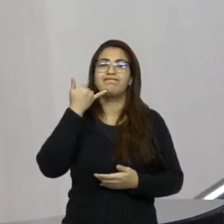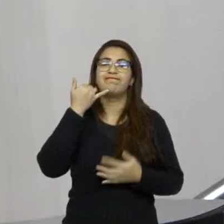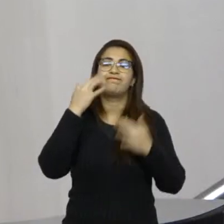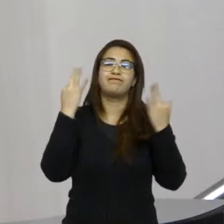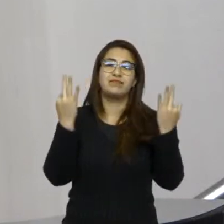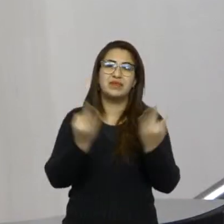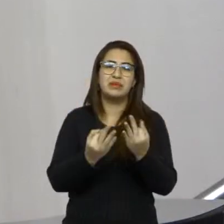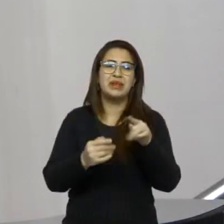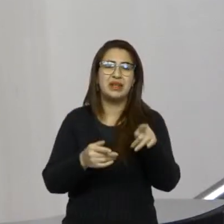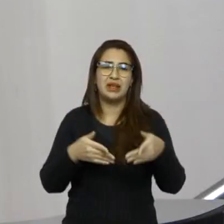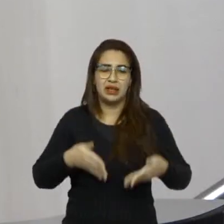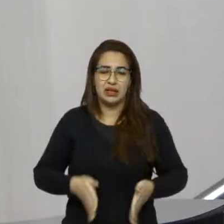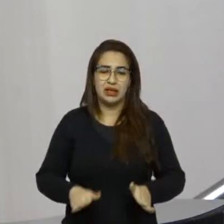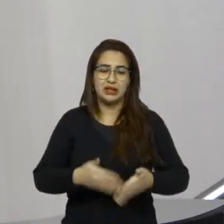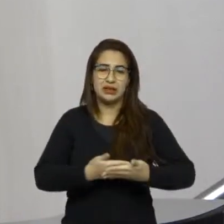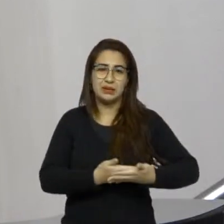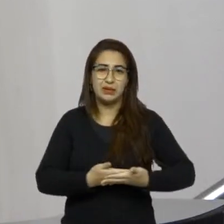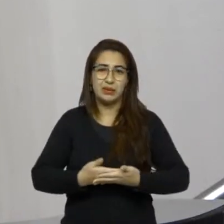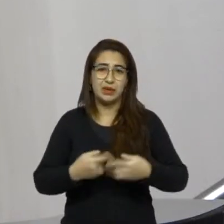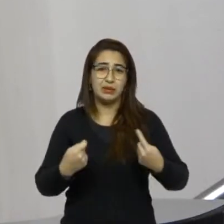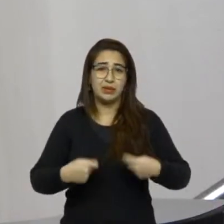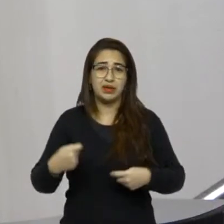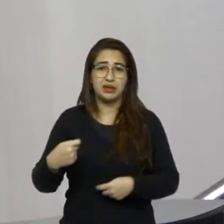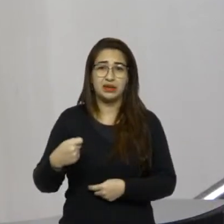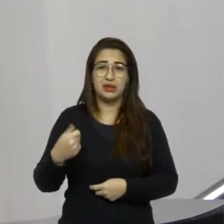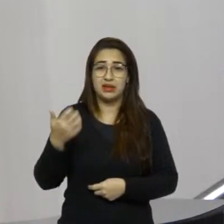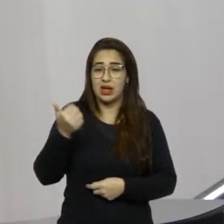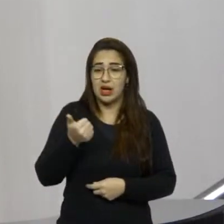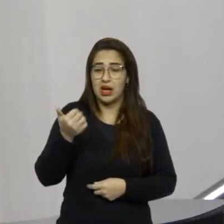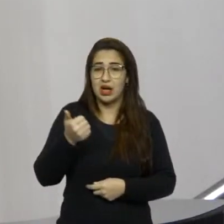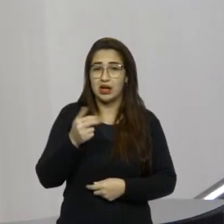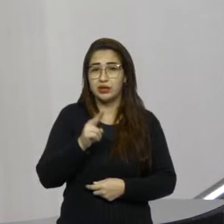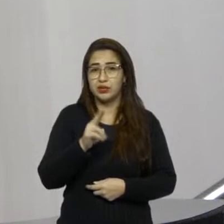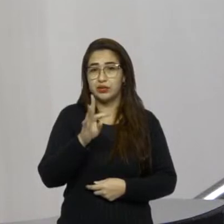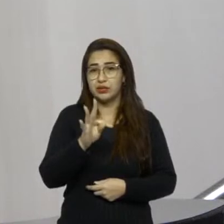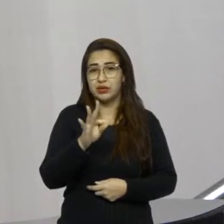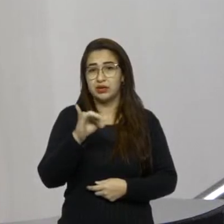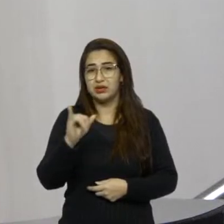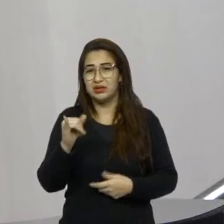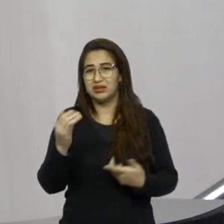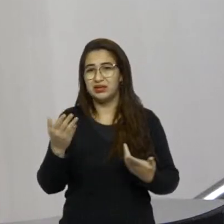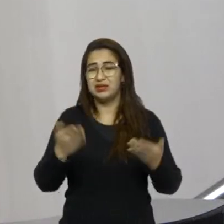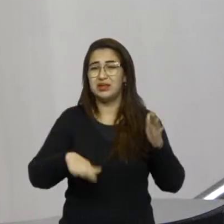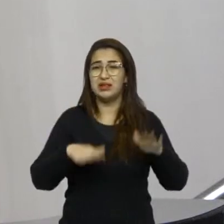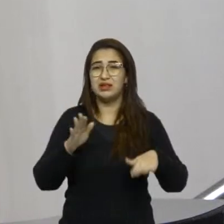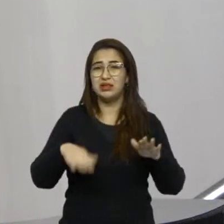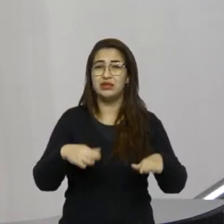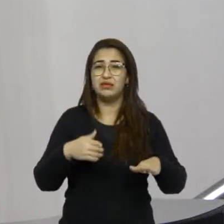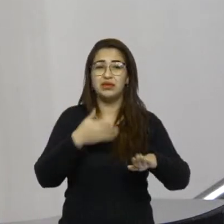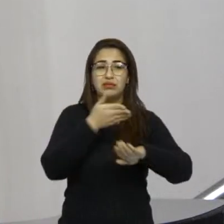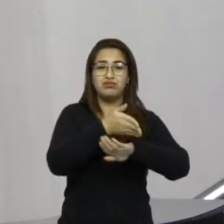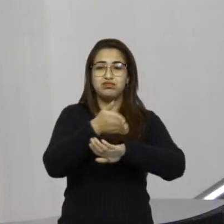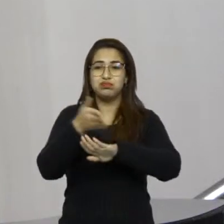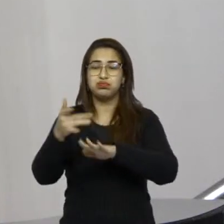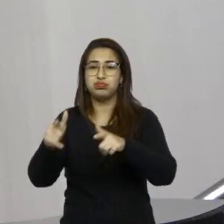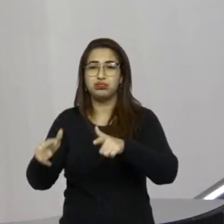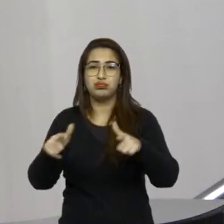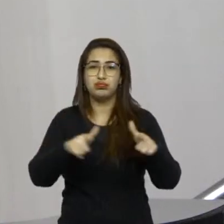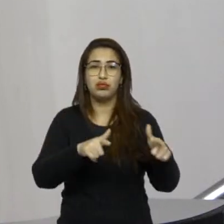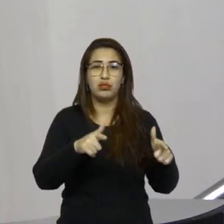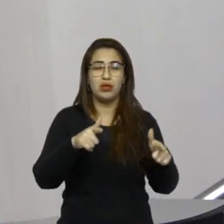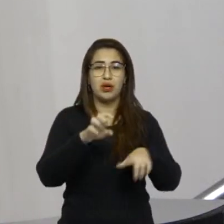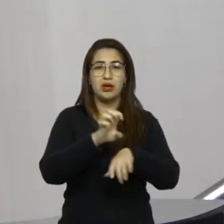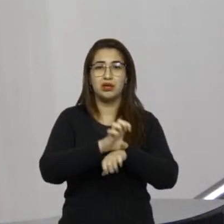que deram à luz no Hospital Santo Antônio que precisavam de leite de UTI e não tinha. Daí se busca muitas vezes outras regiões do Estado, muito distante, por